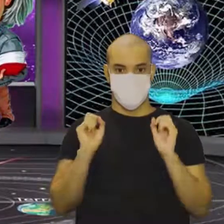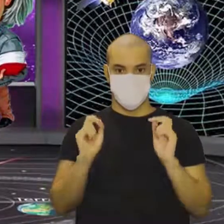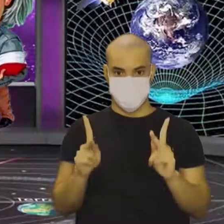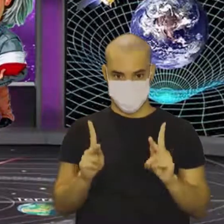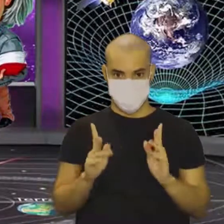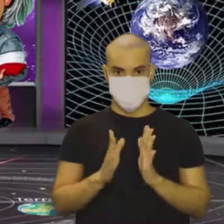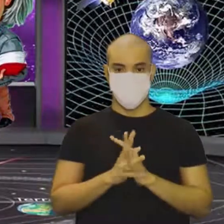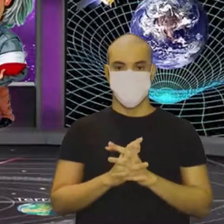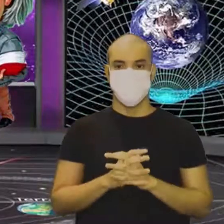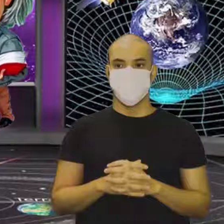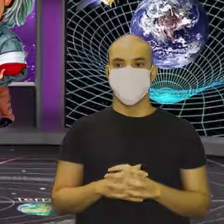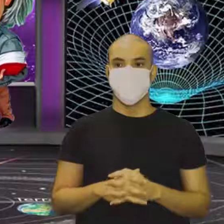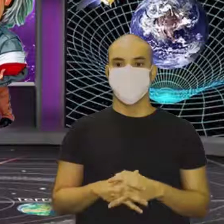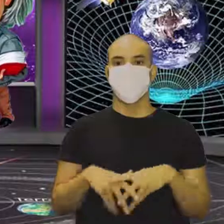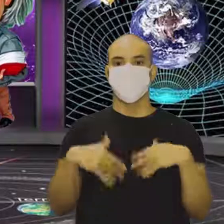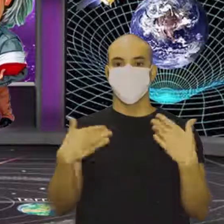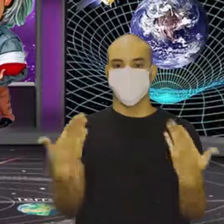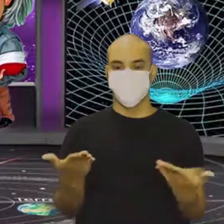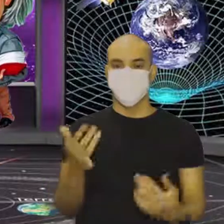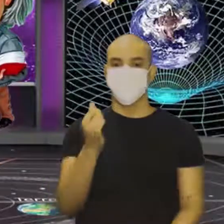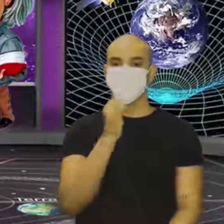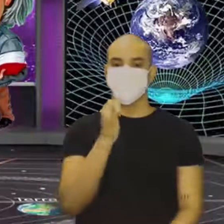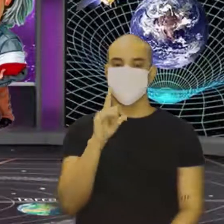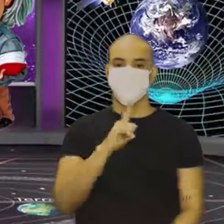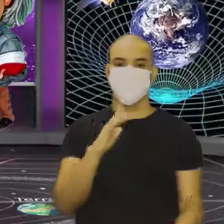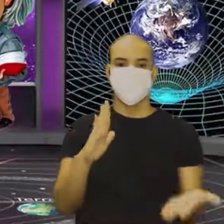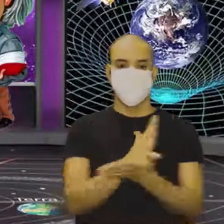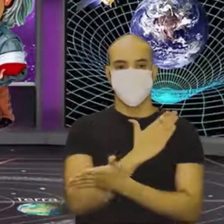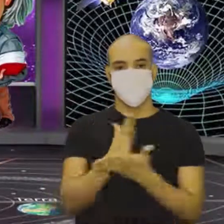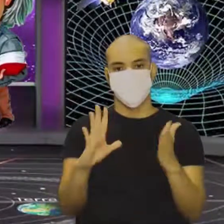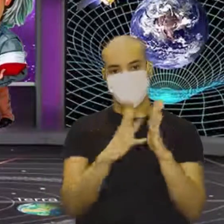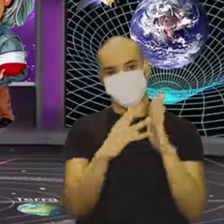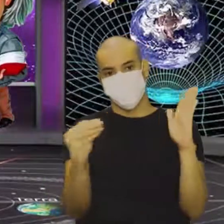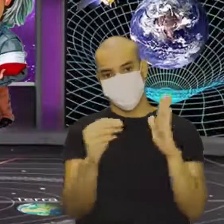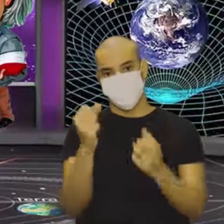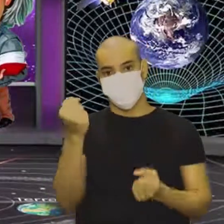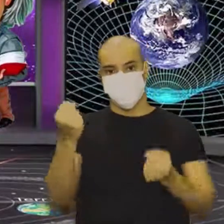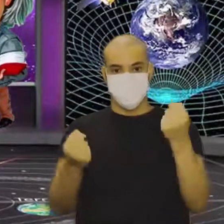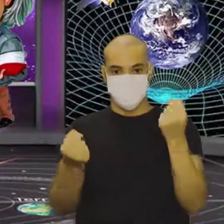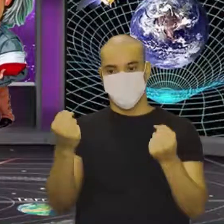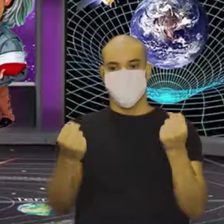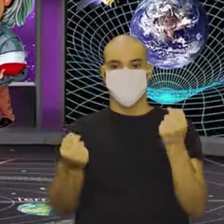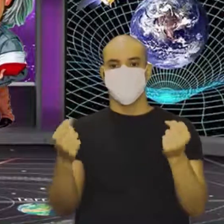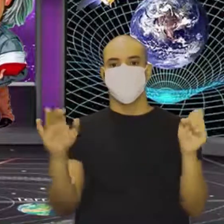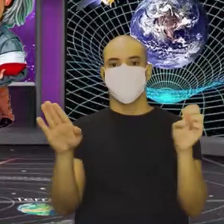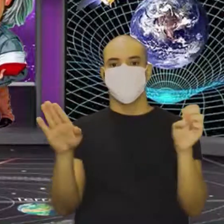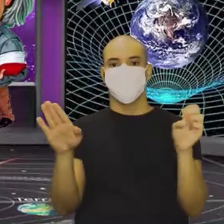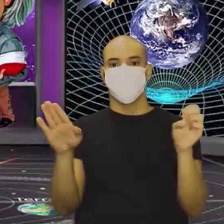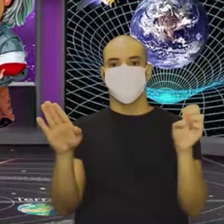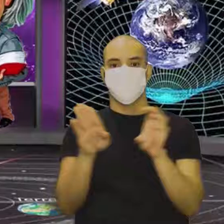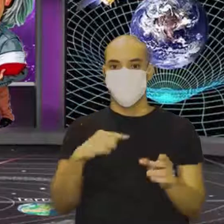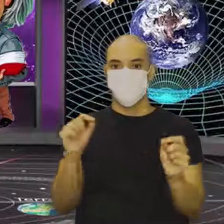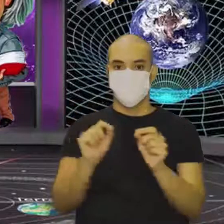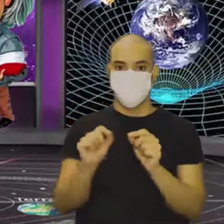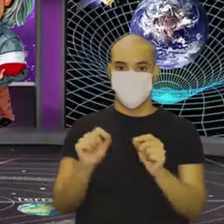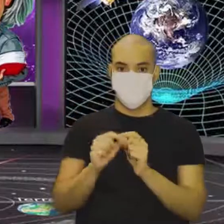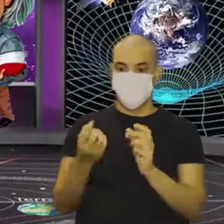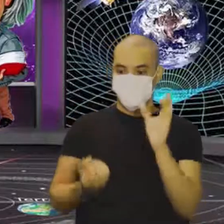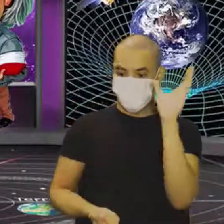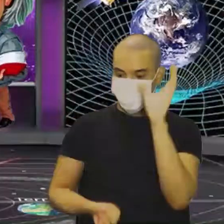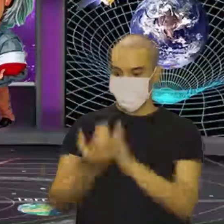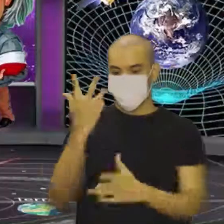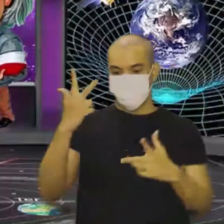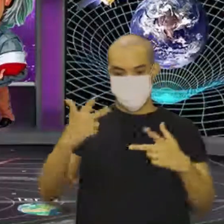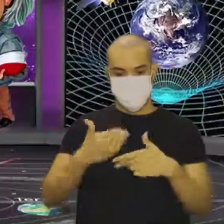ok? Então, por exemplo, tem alguns modelos de automóvel que quando eles são fabricados e eles são